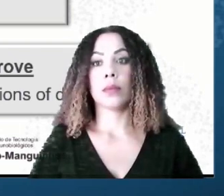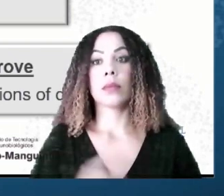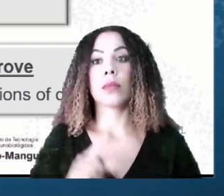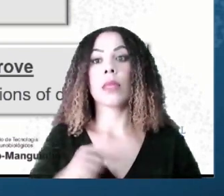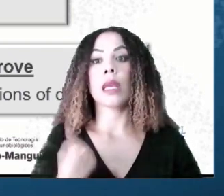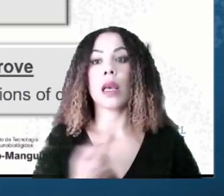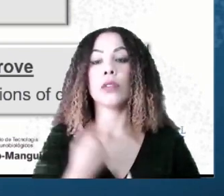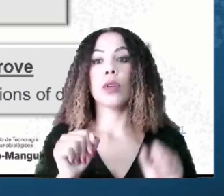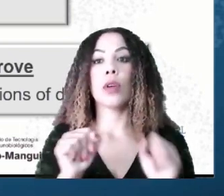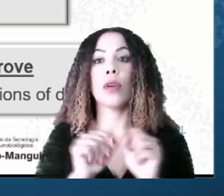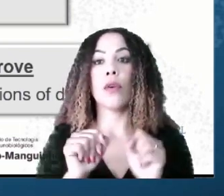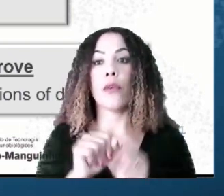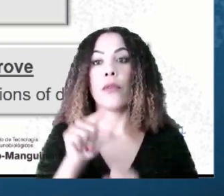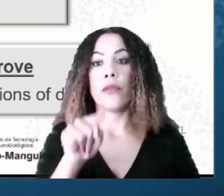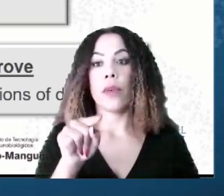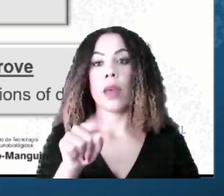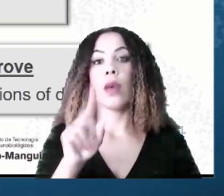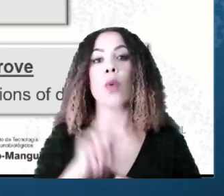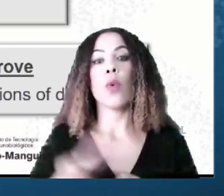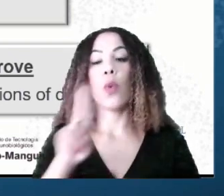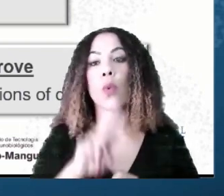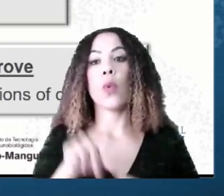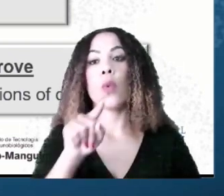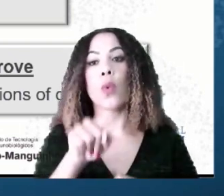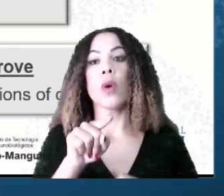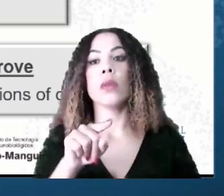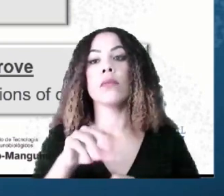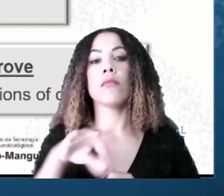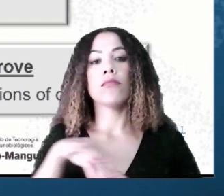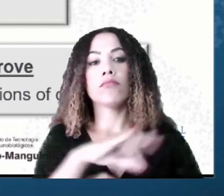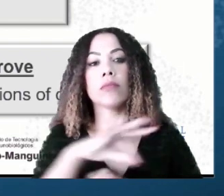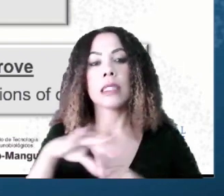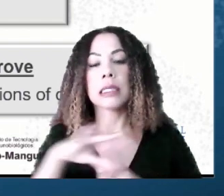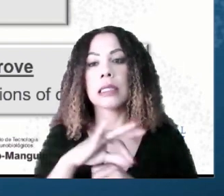fez isso com o design para